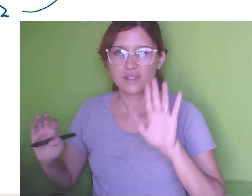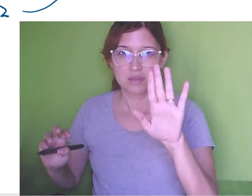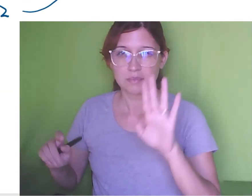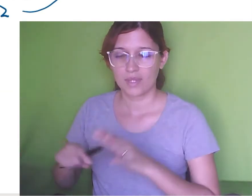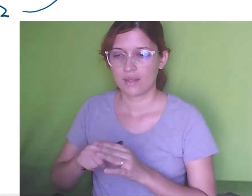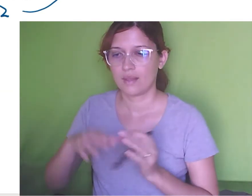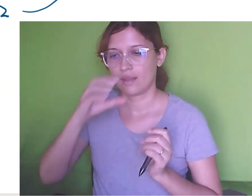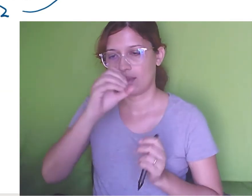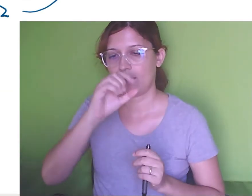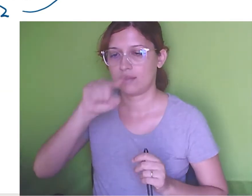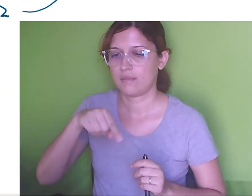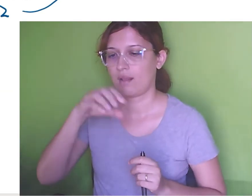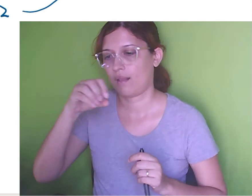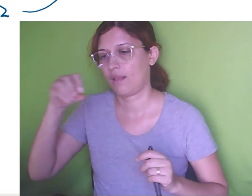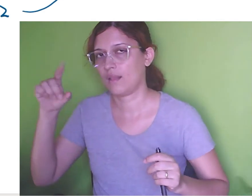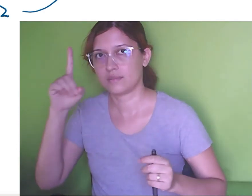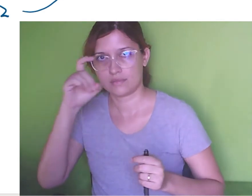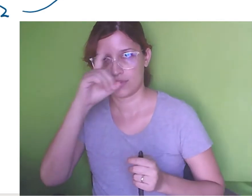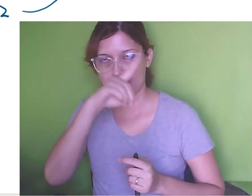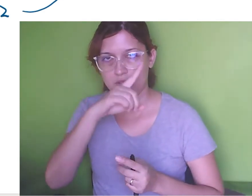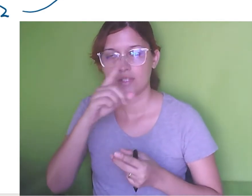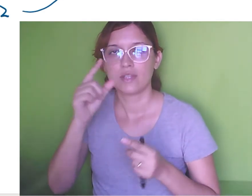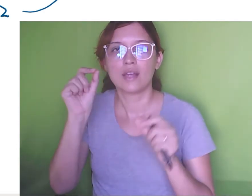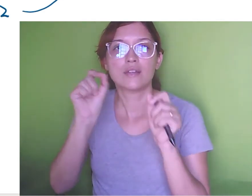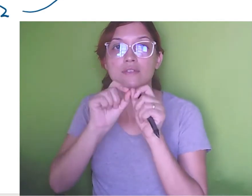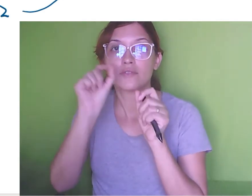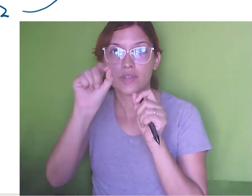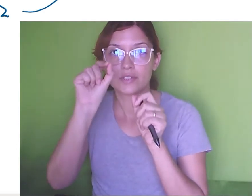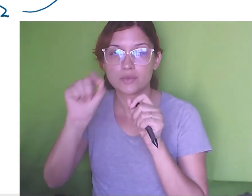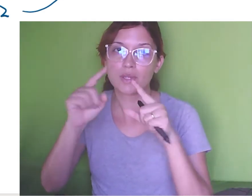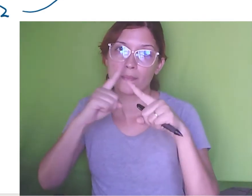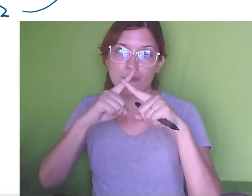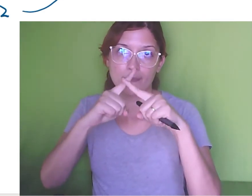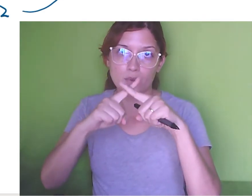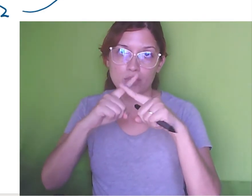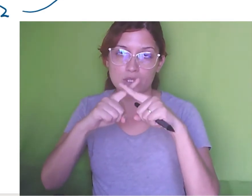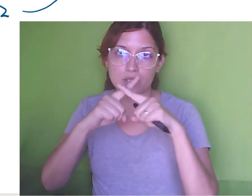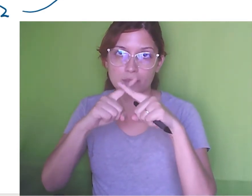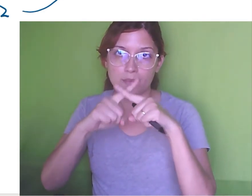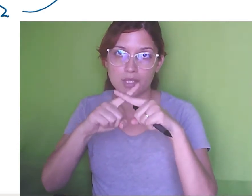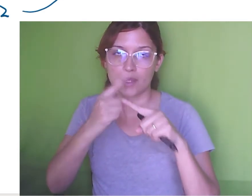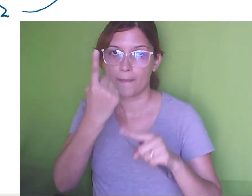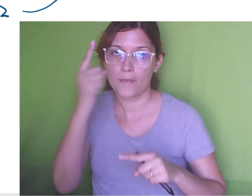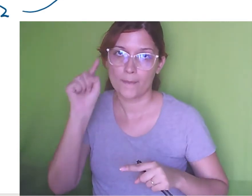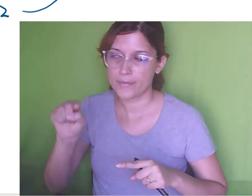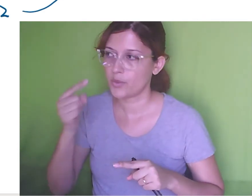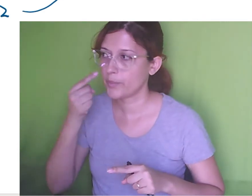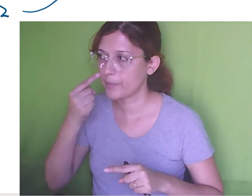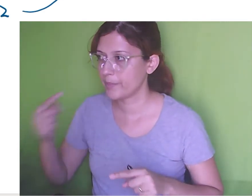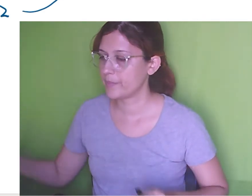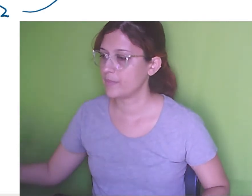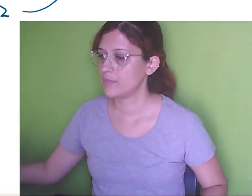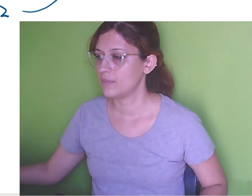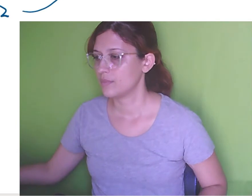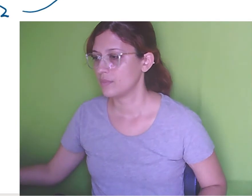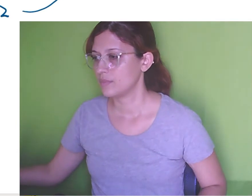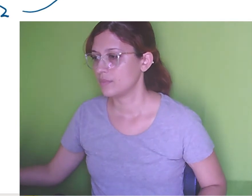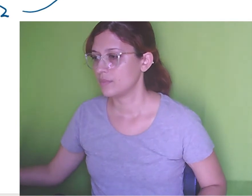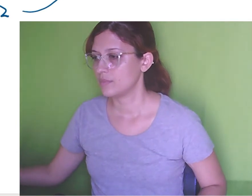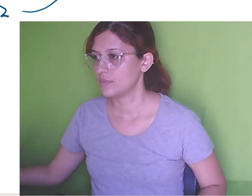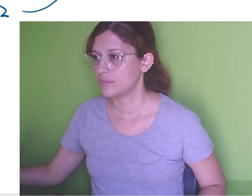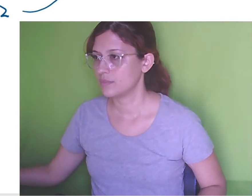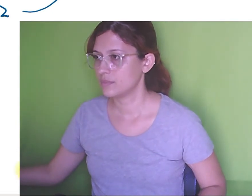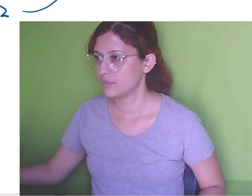Então ficaria 0,0093 ampere. Mas como é complicado fazer cálculos assim, então multiplicando